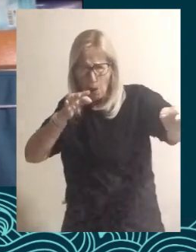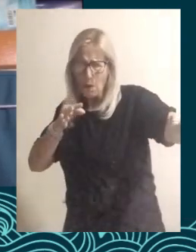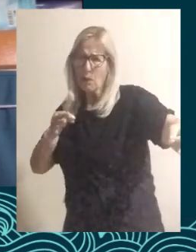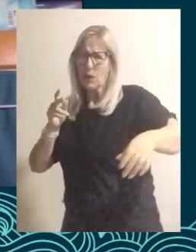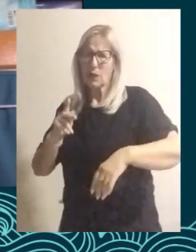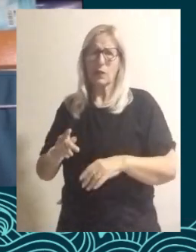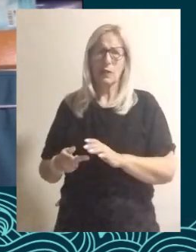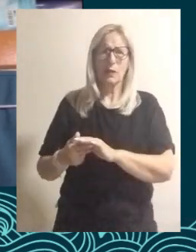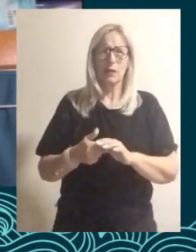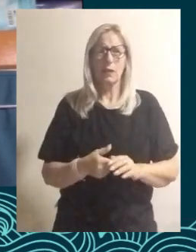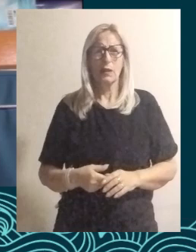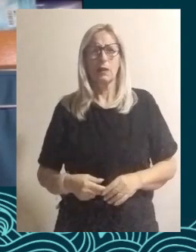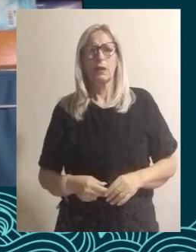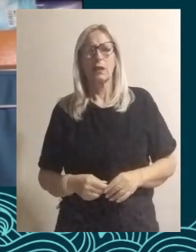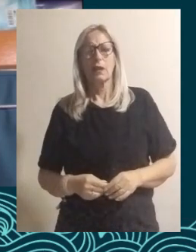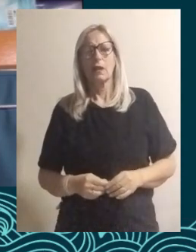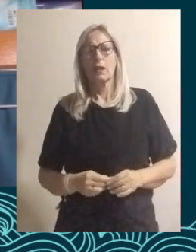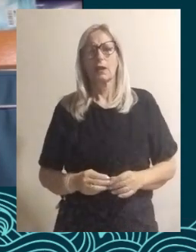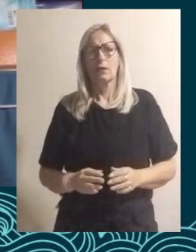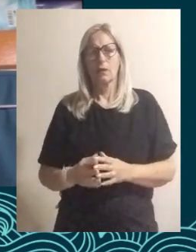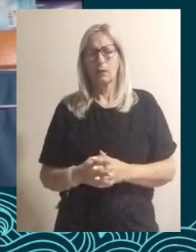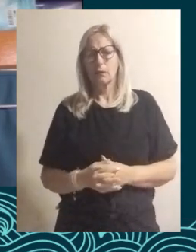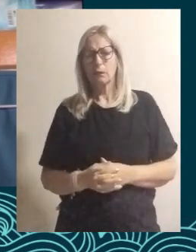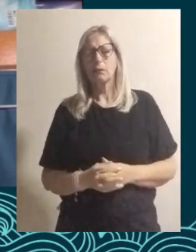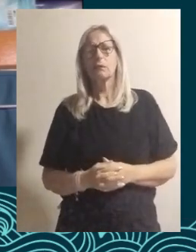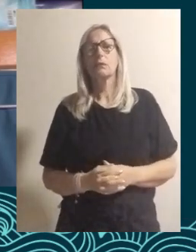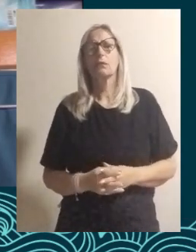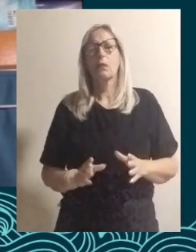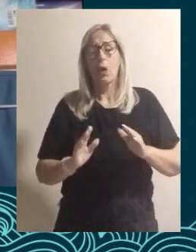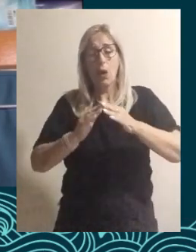que eu ia atravessar o Atlântico naquele mesmo barco.